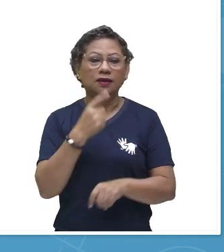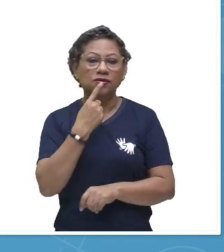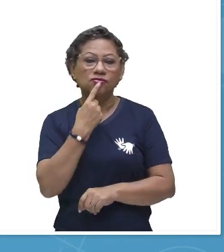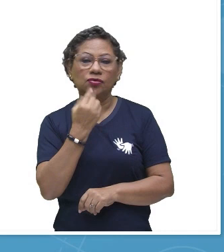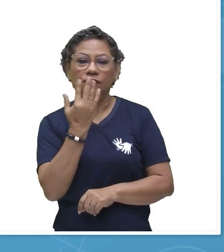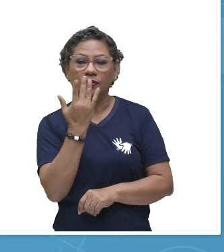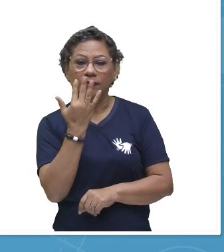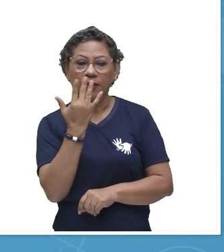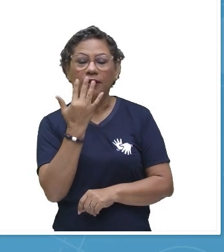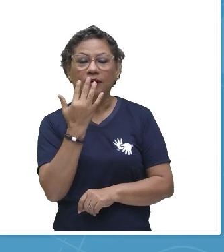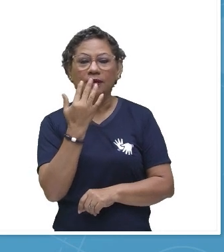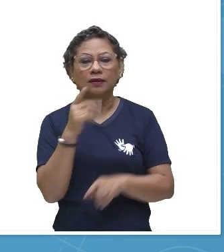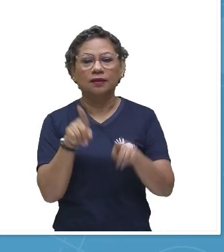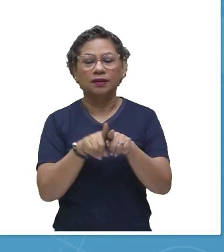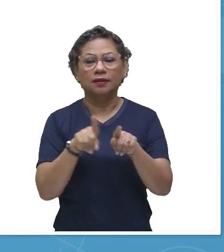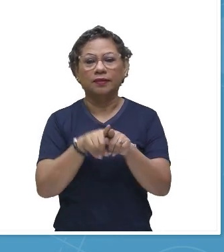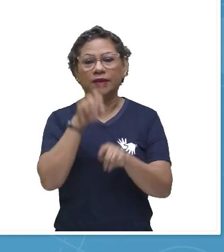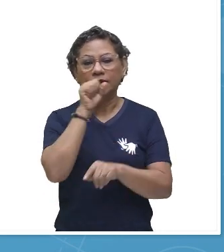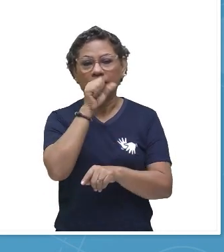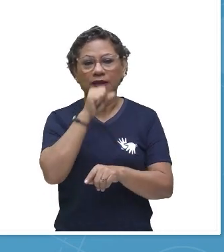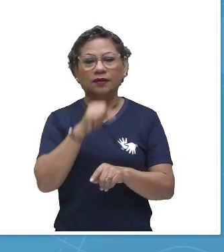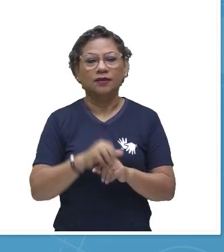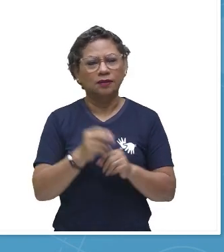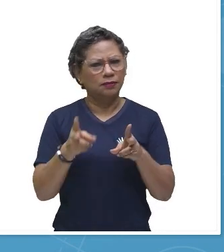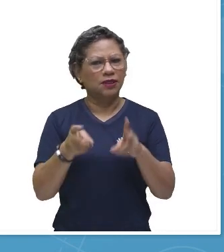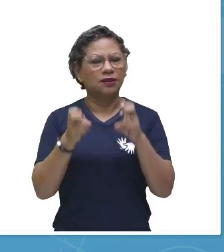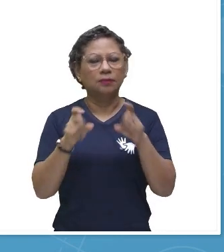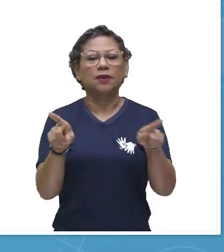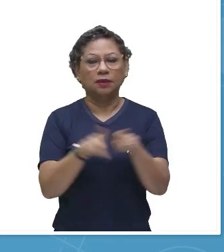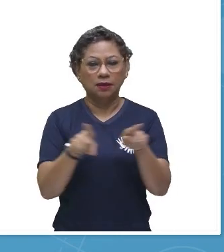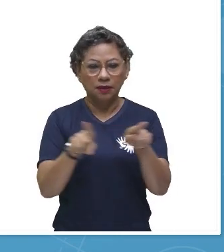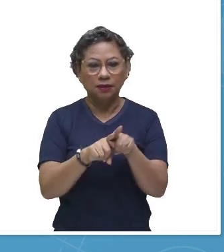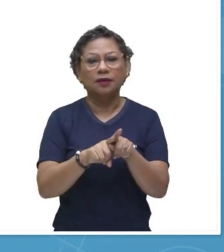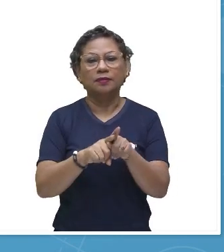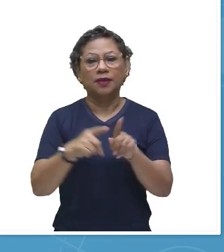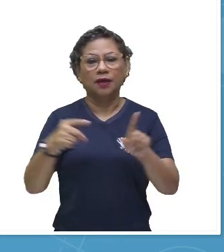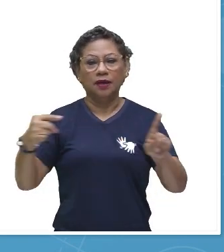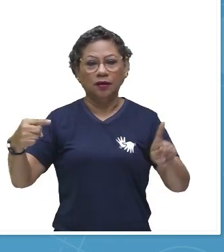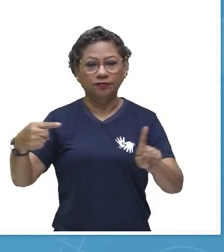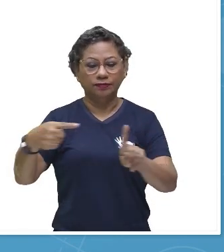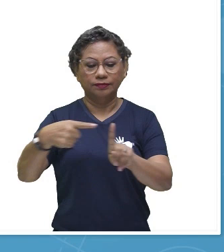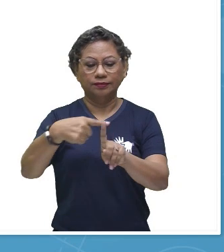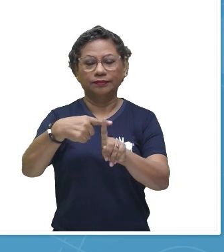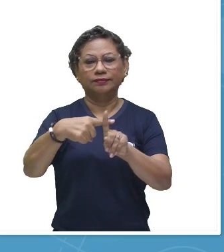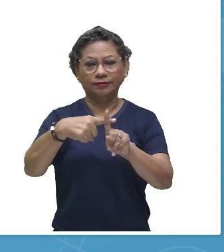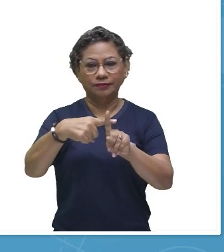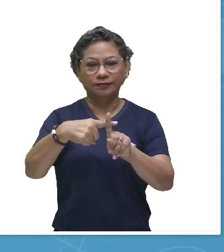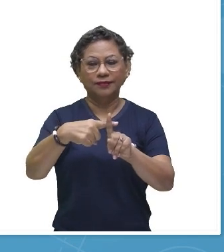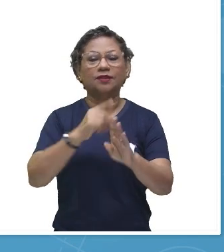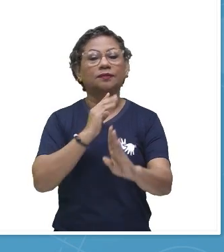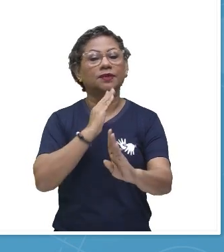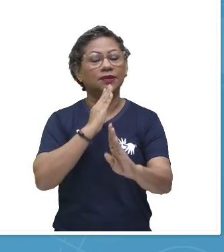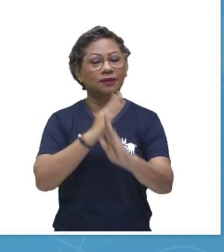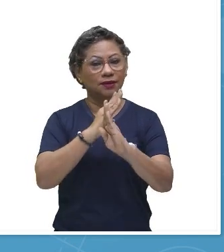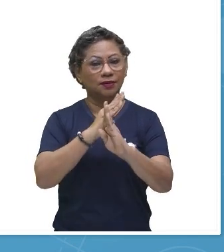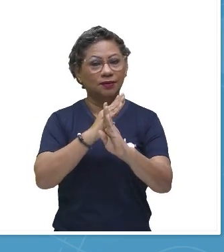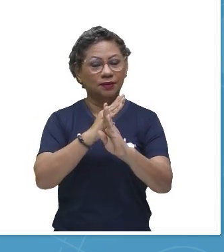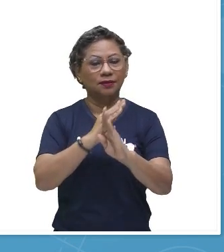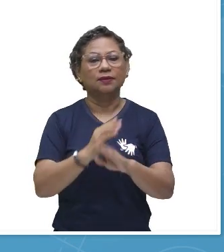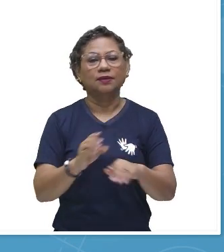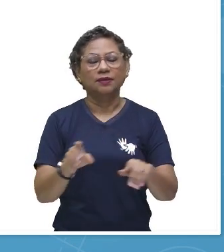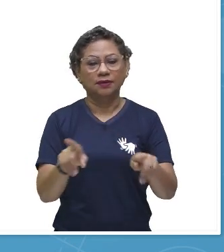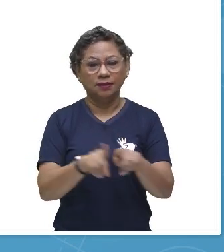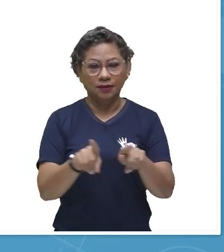e laranja, elas se encontram aqui num determinado ponto. Então, elas